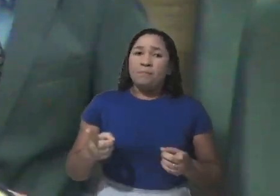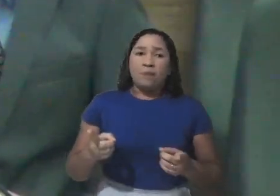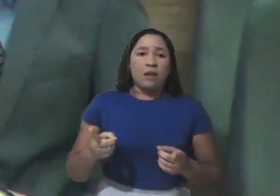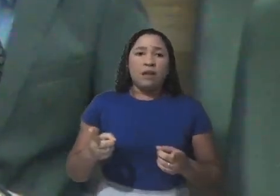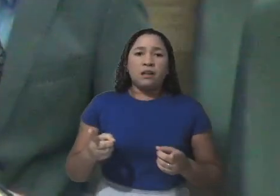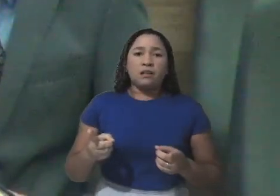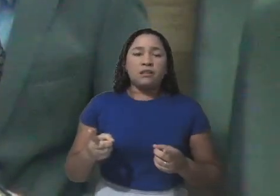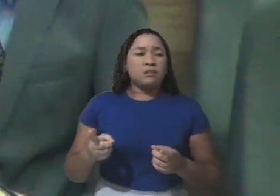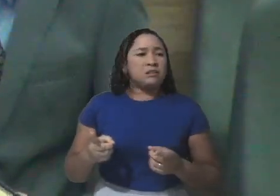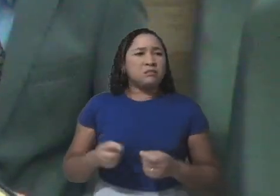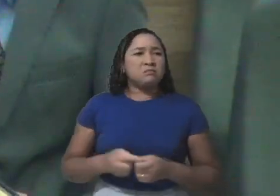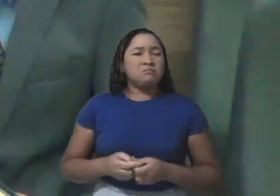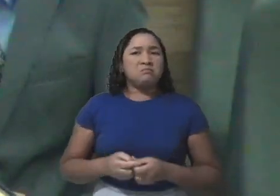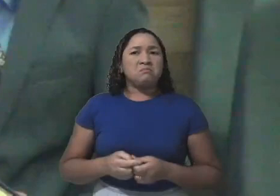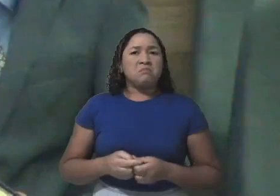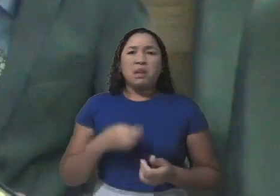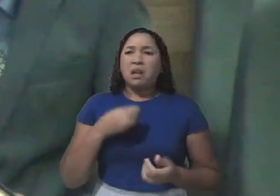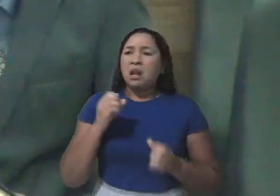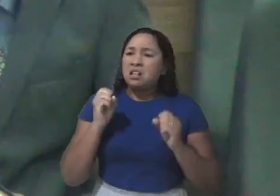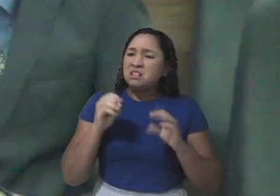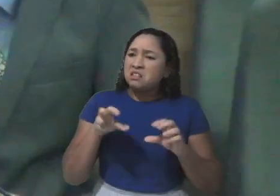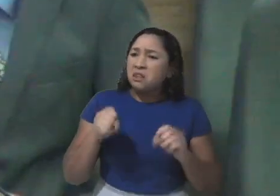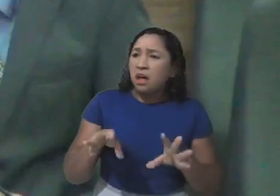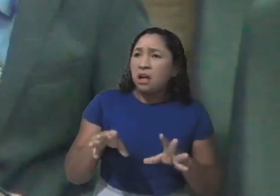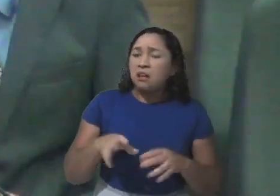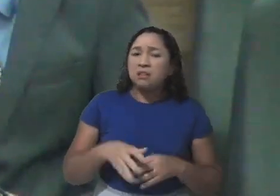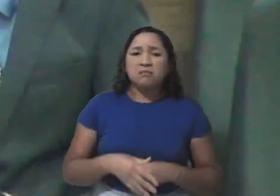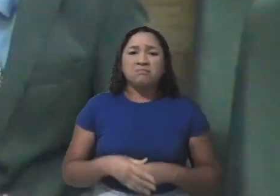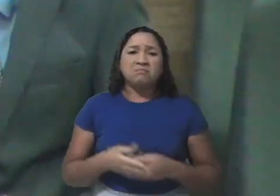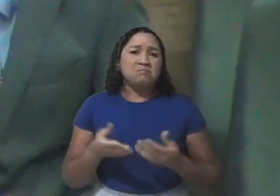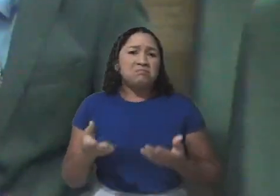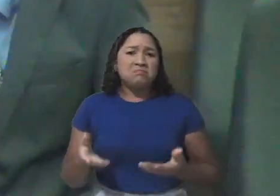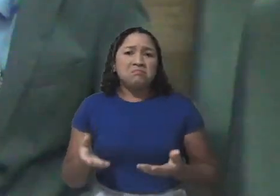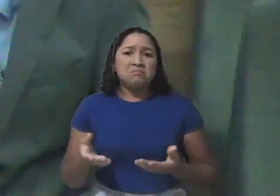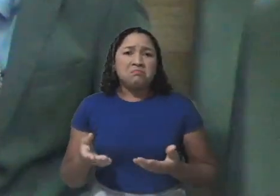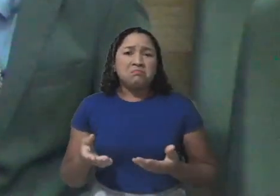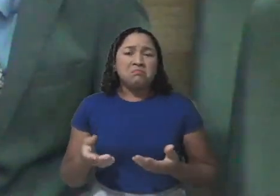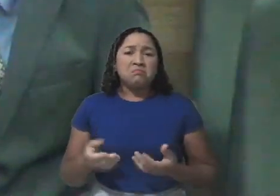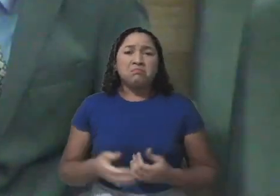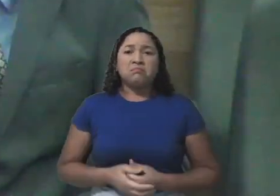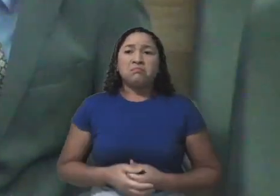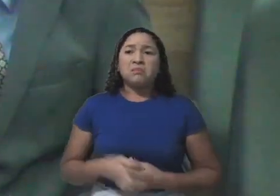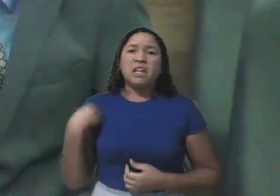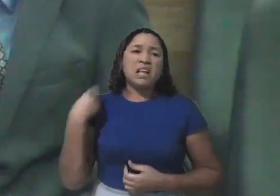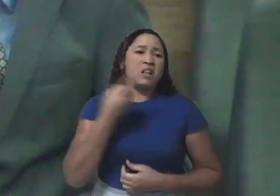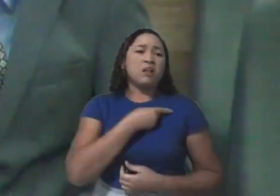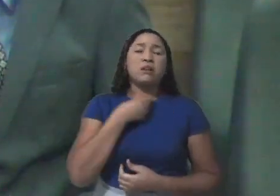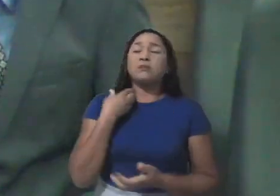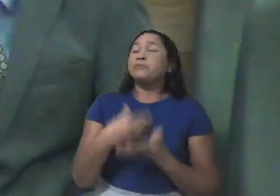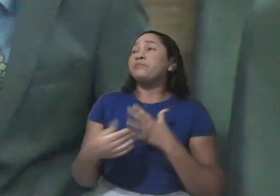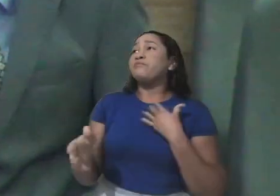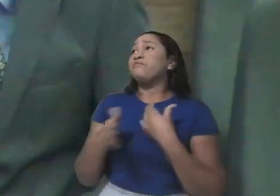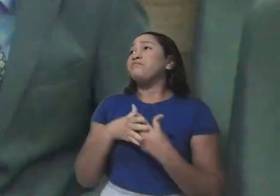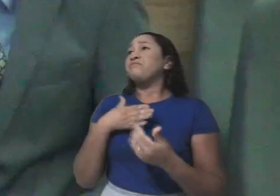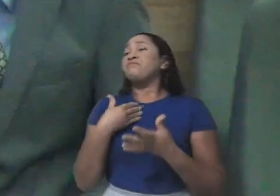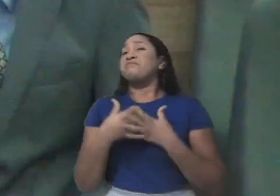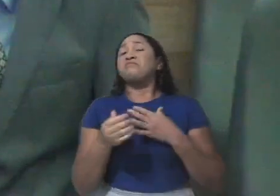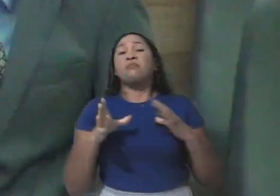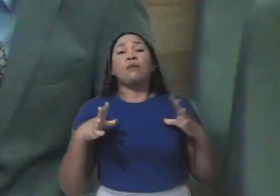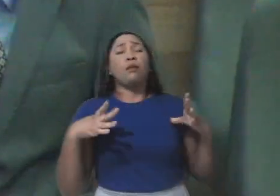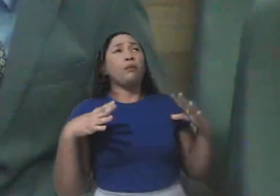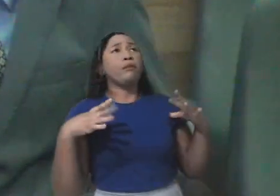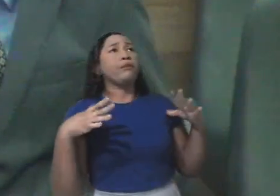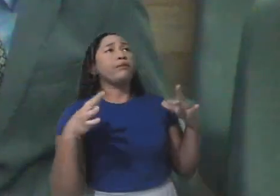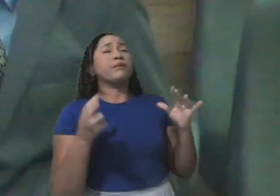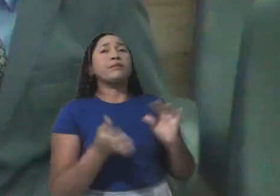não aprendidas, porque às vezes nos são ensinadas, mas nós não estamos nem aí. Nós só queremos ouvir que